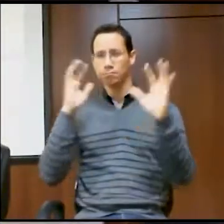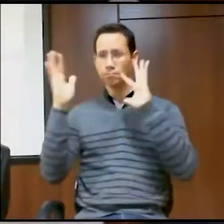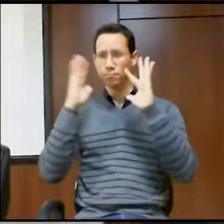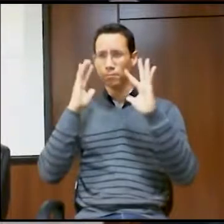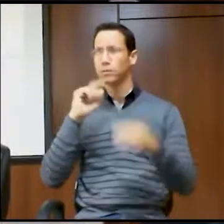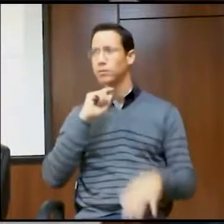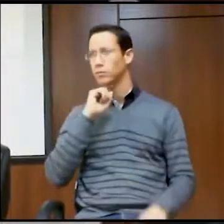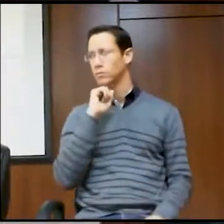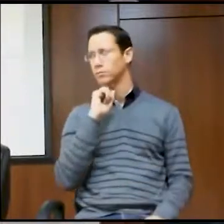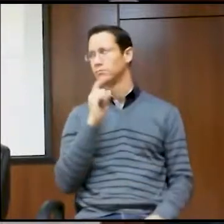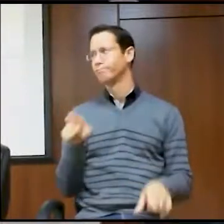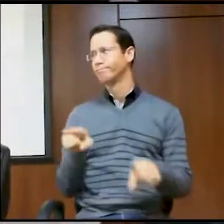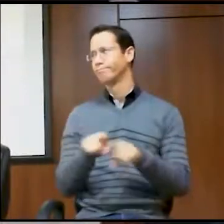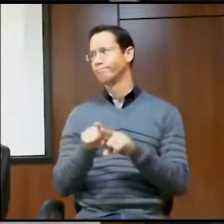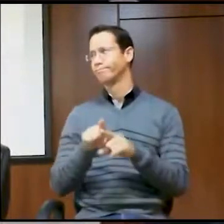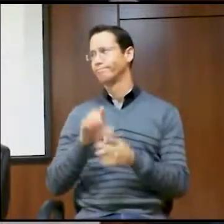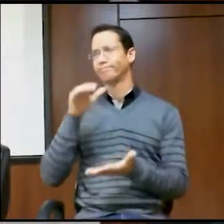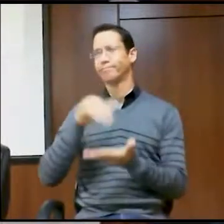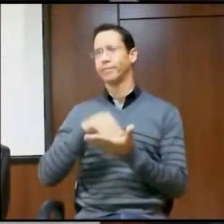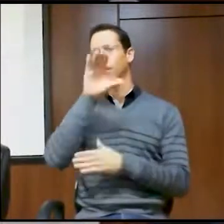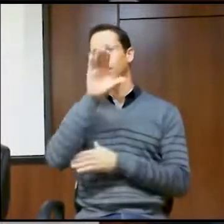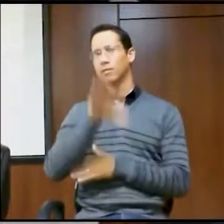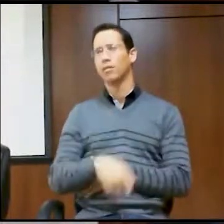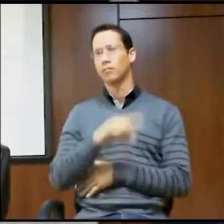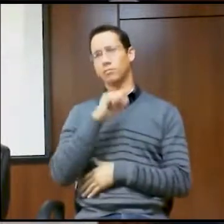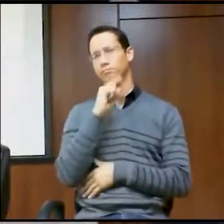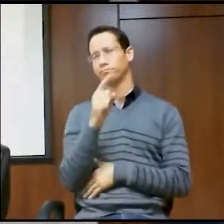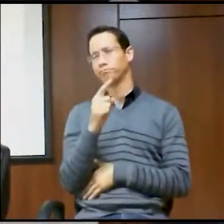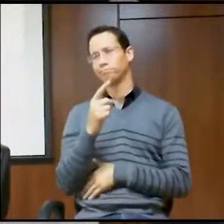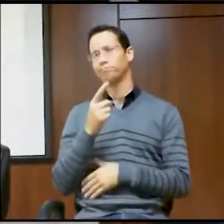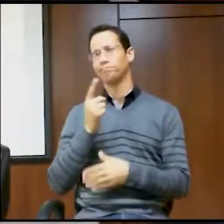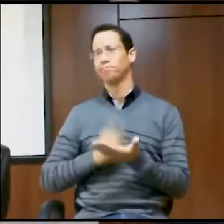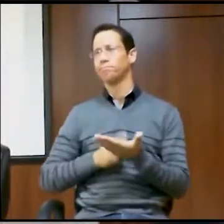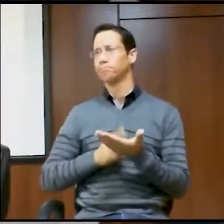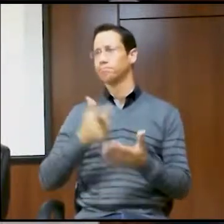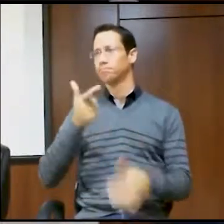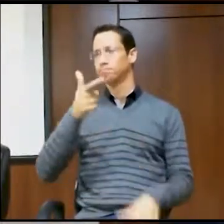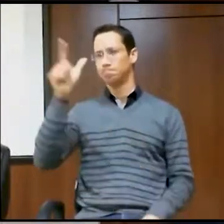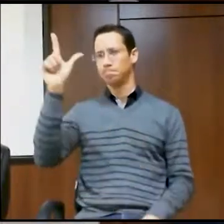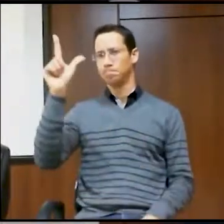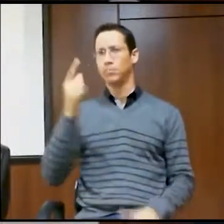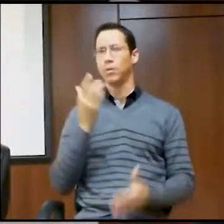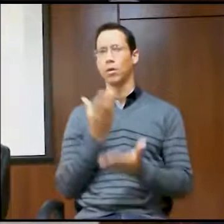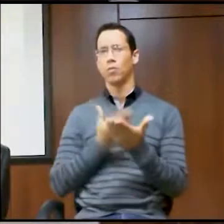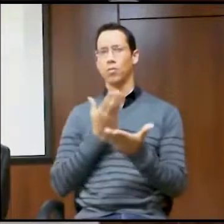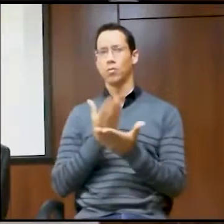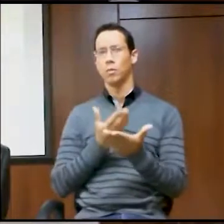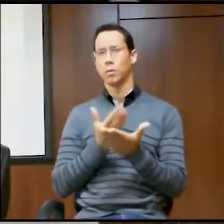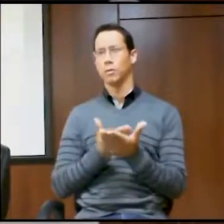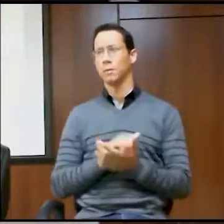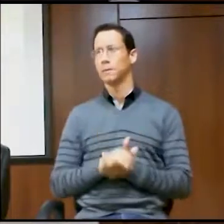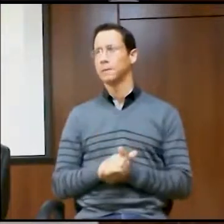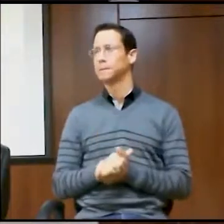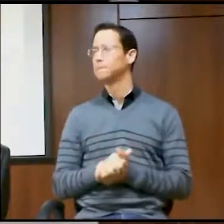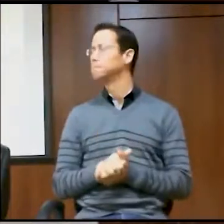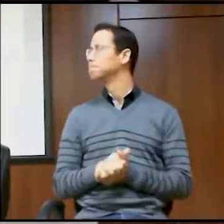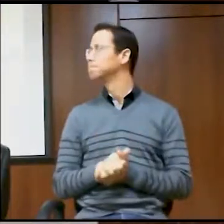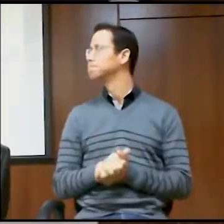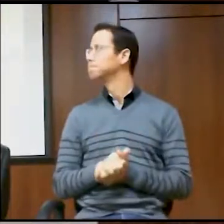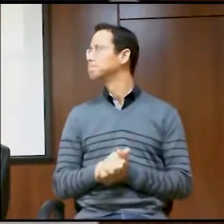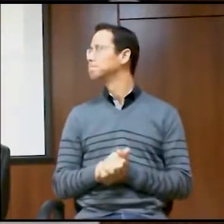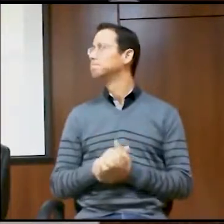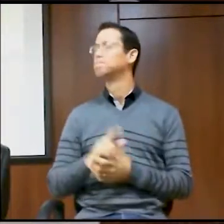vou conseguir ficar na parte da tarde com vocês aqui, por causa eu tenho aula à tarde, não vou conseguir estar aqui com vocês, mas